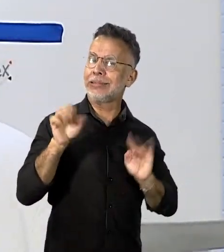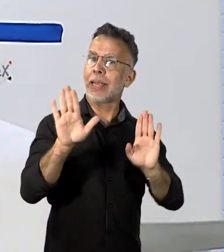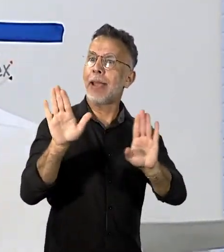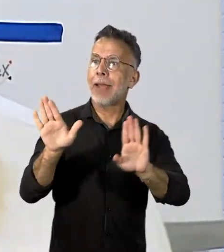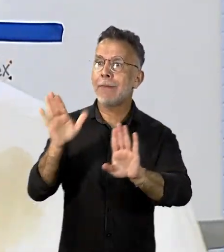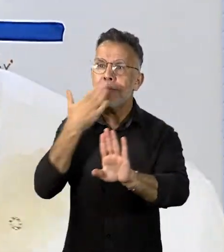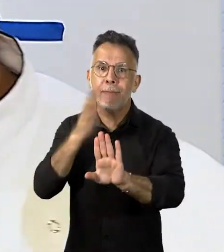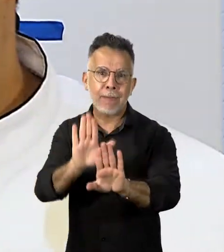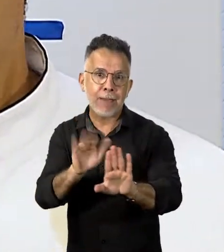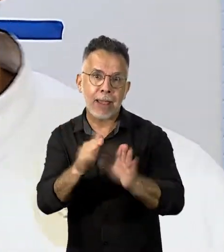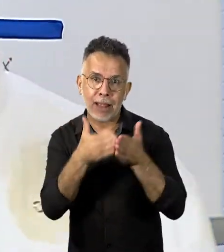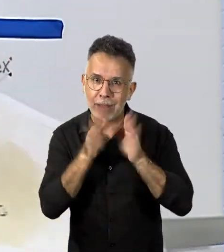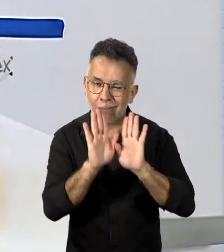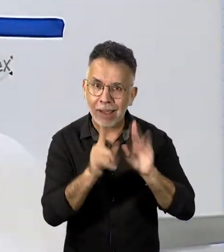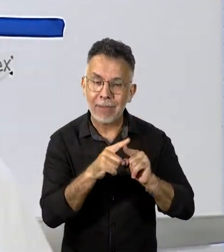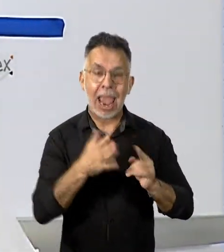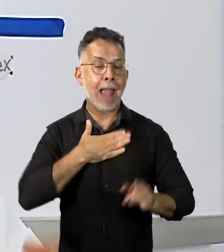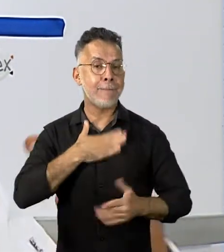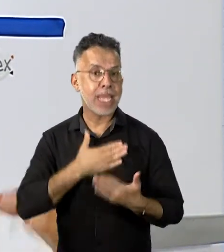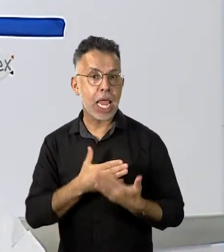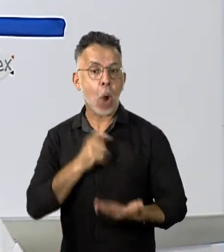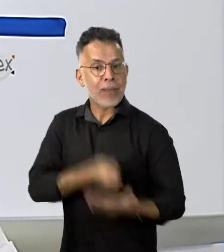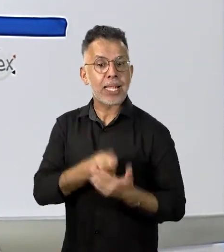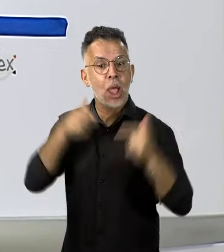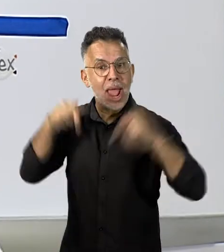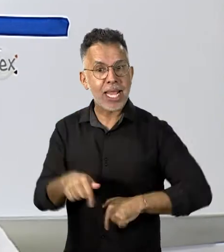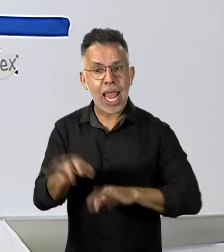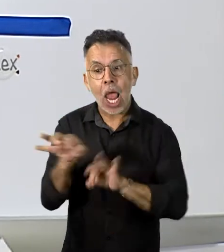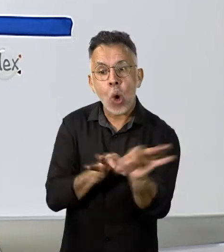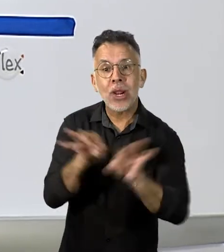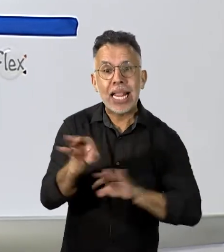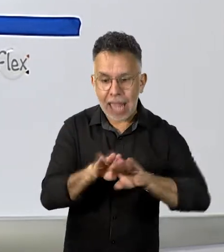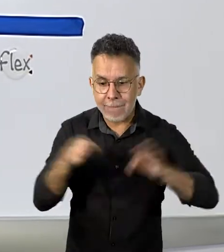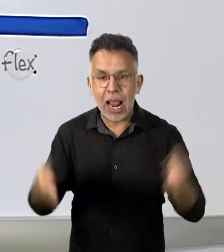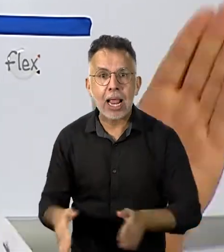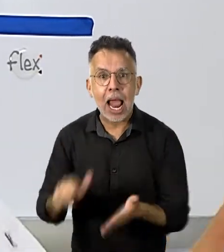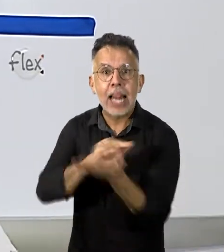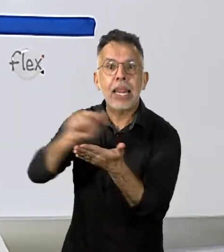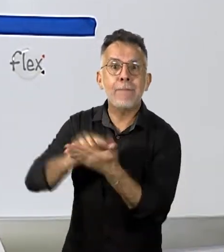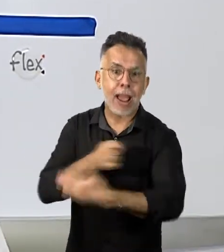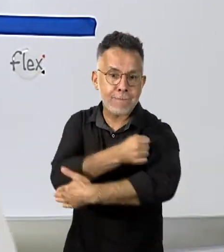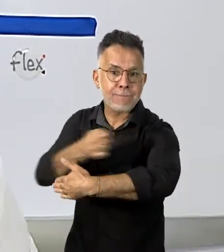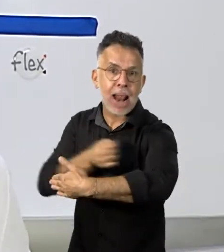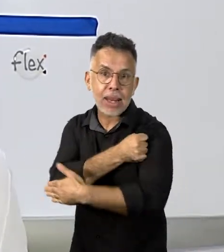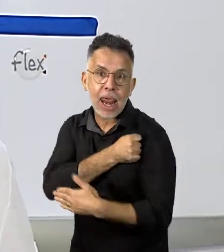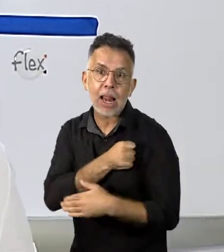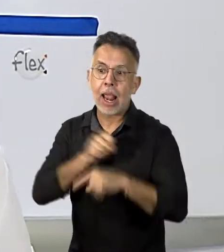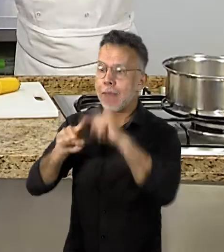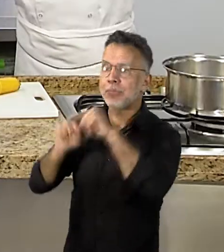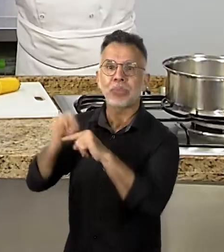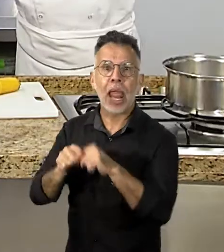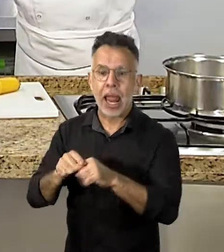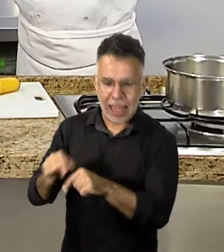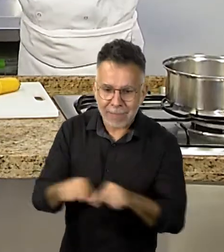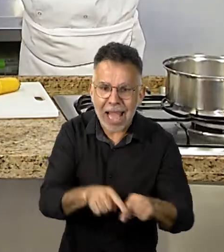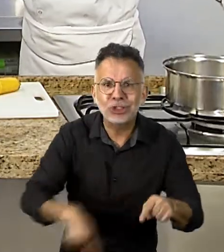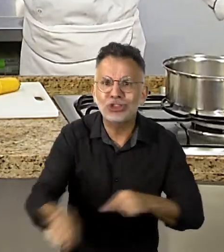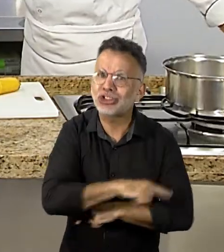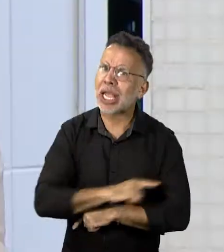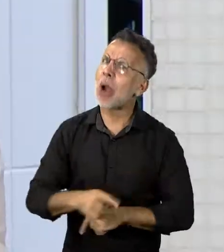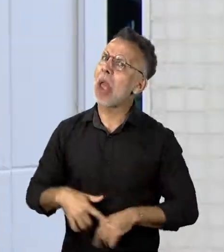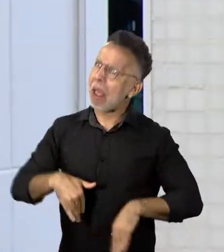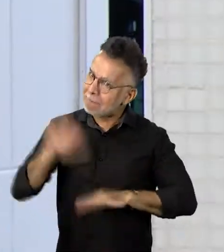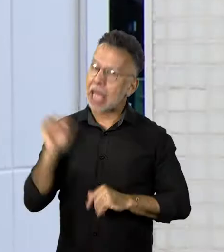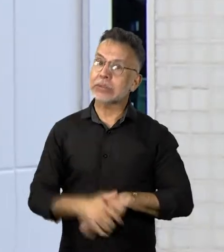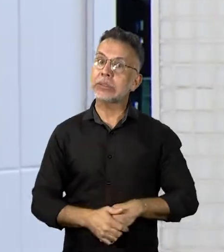Peraí! Só um minutinho! Olha só! A minha obrigação aqui é organizar a bancada e limpar panelas e equipamentos. Limpar chão já é um pouquinho